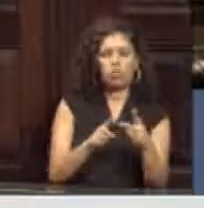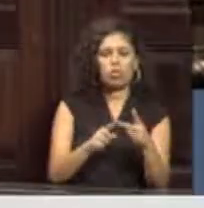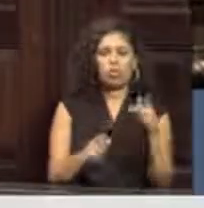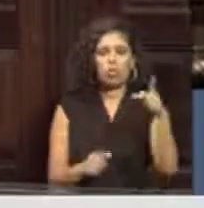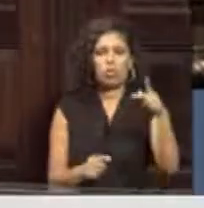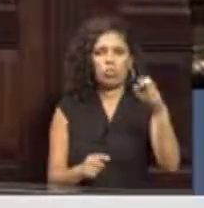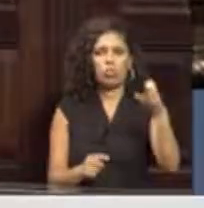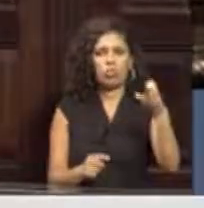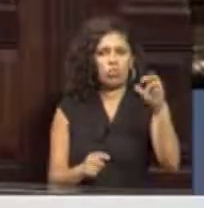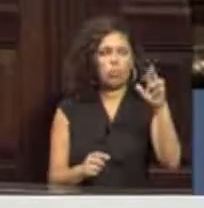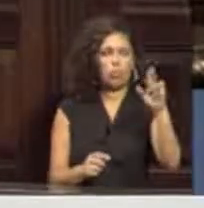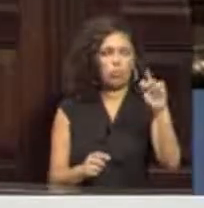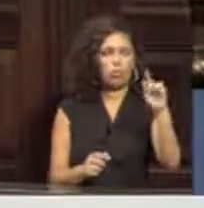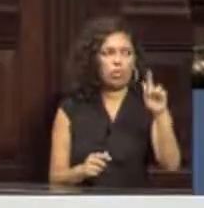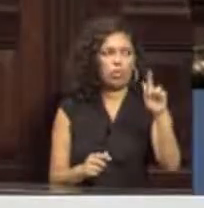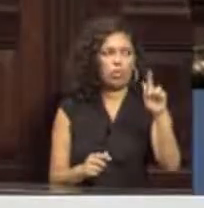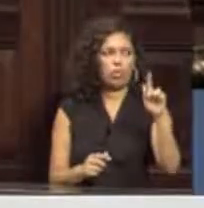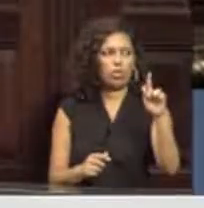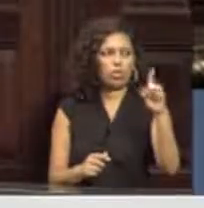a Miriam Leitão,